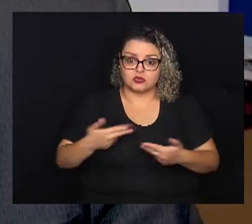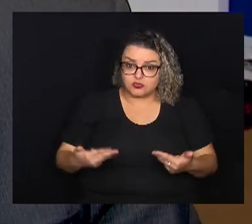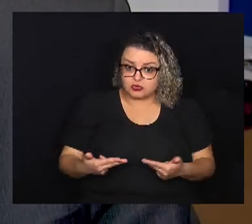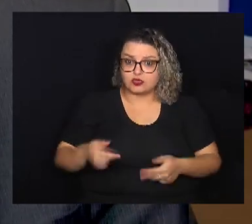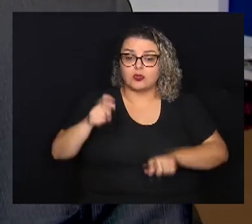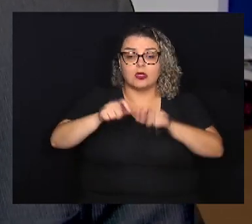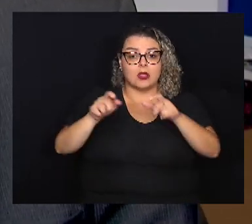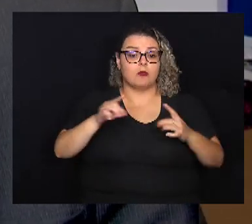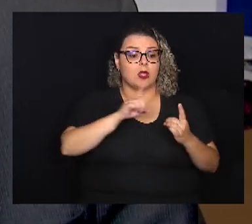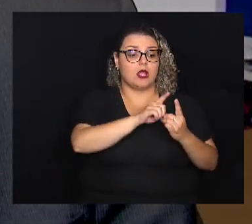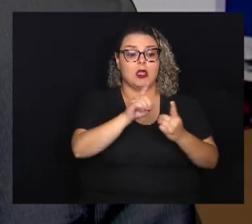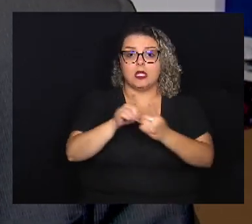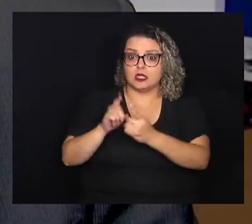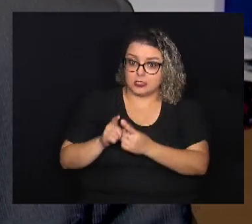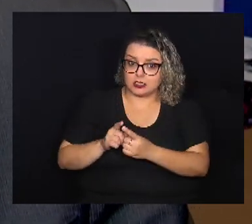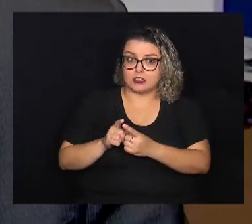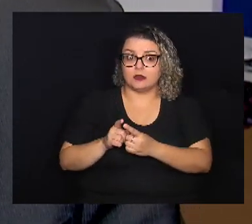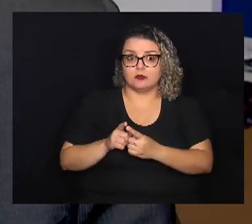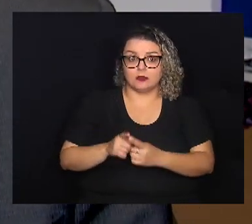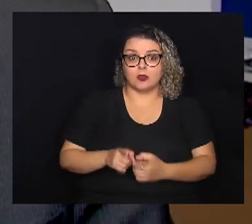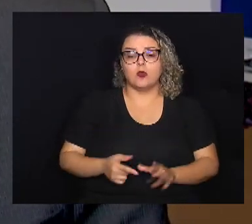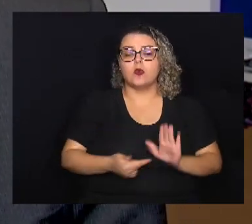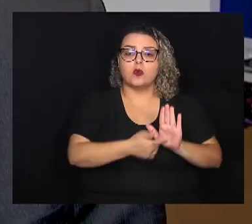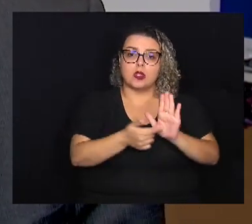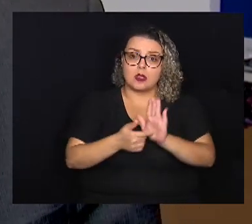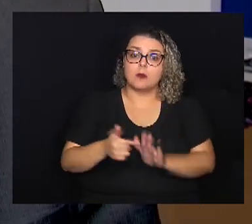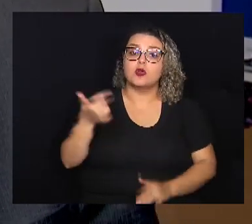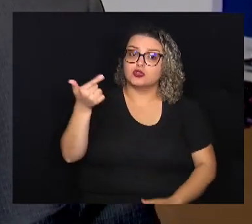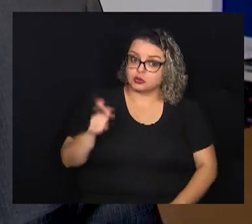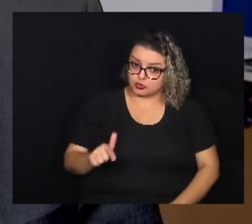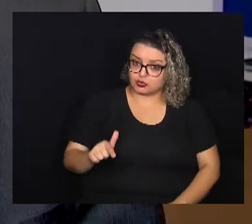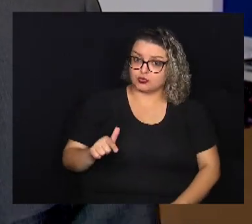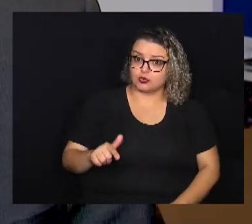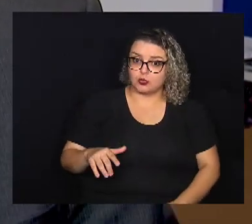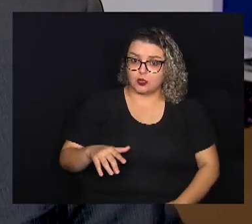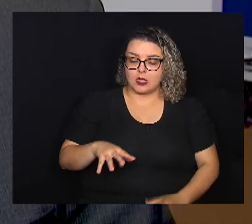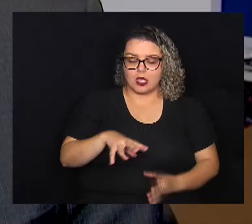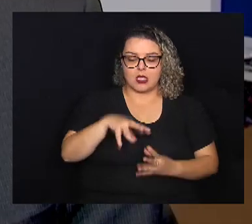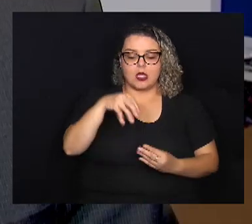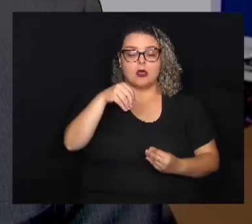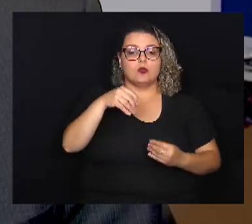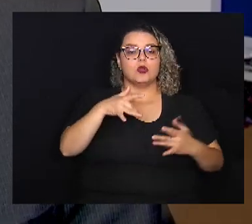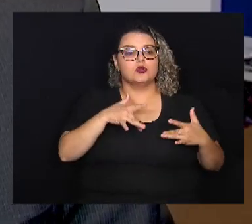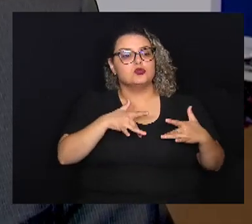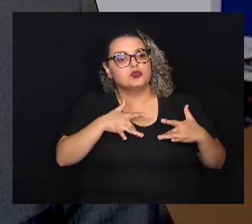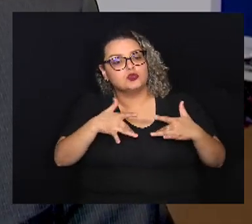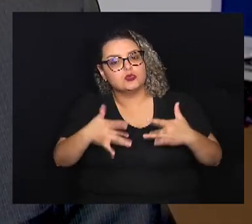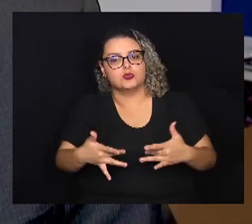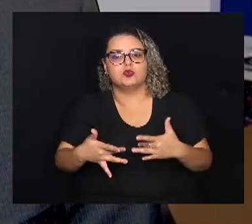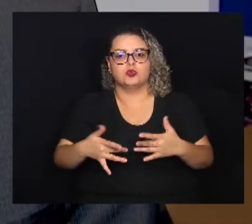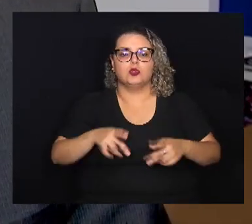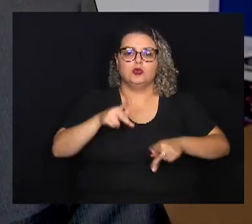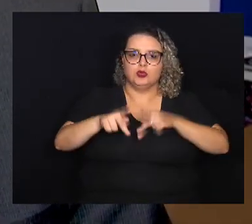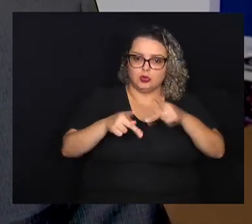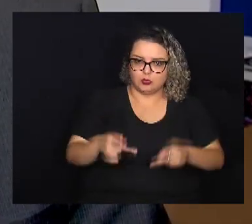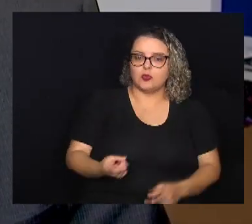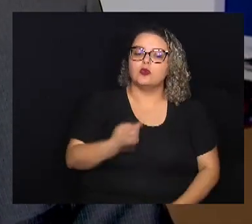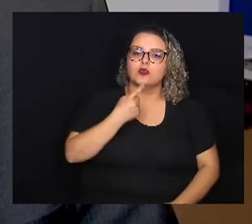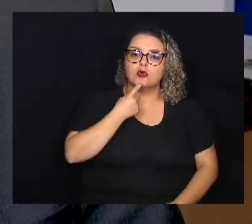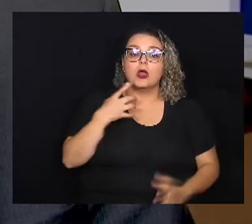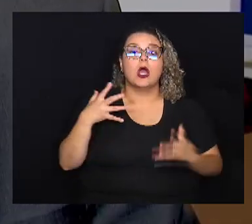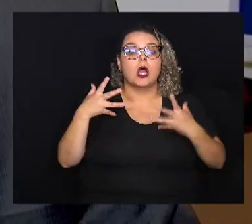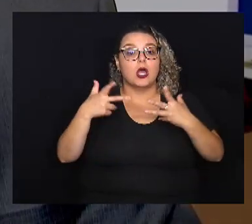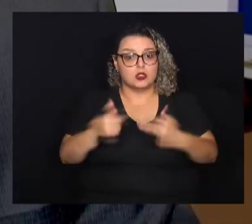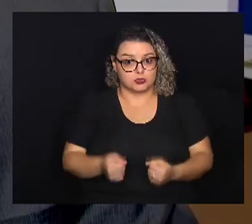atenderam ao chamado, o que demonstra mais uma vez esse espírito de solidariedade do povo campineiro. Então a todos